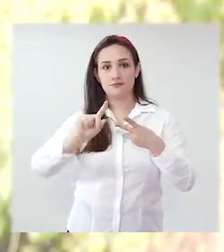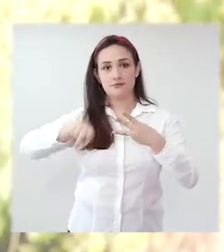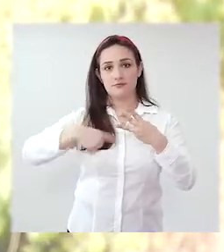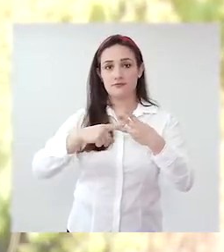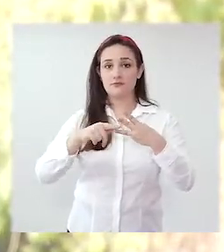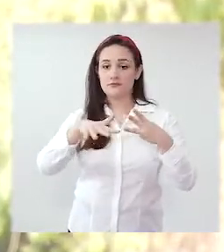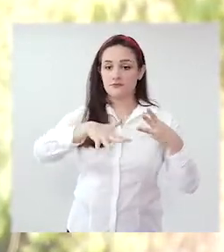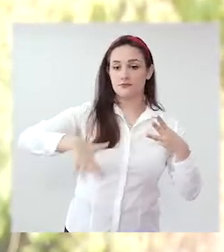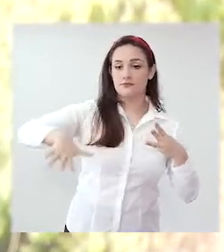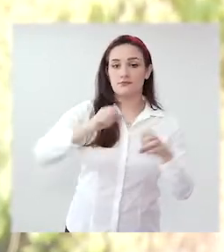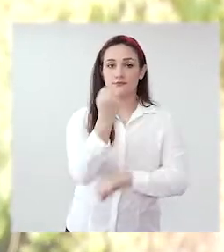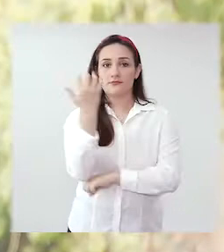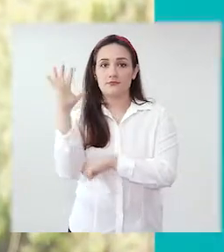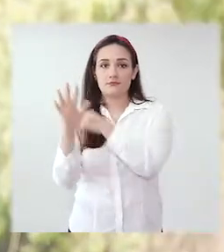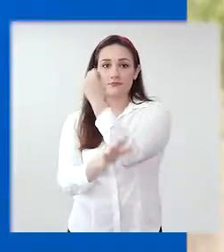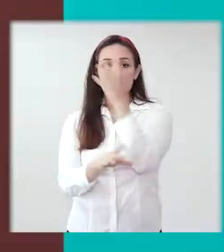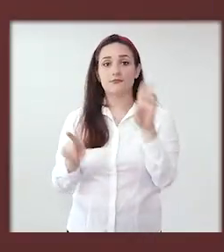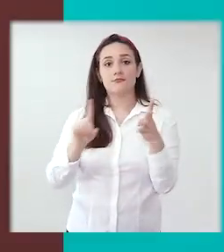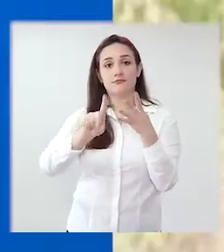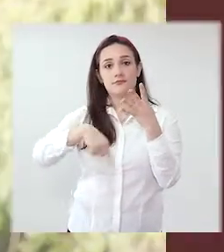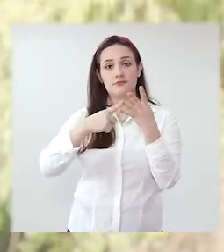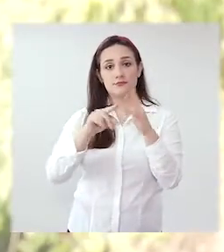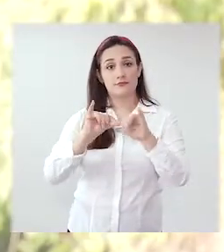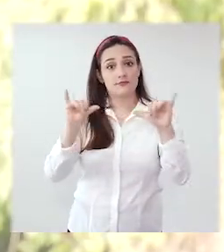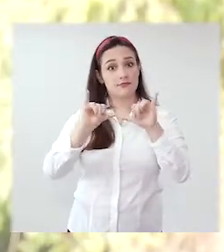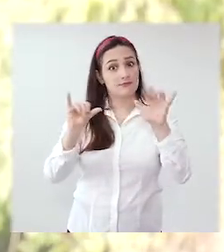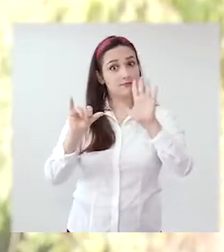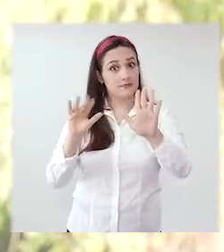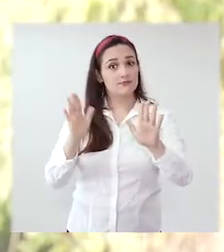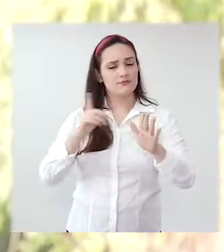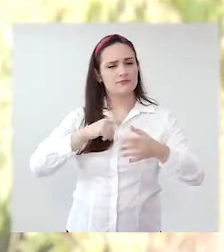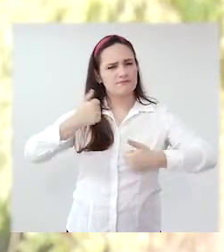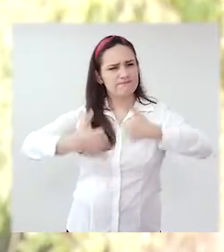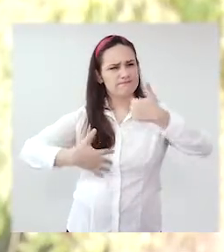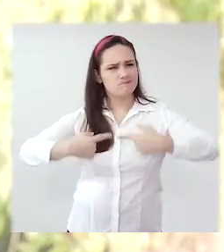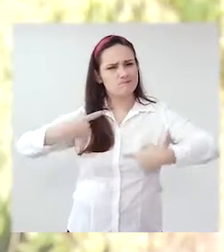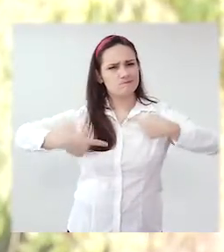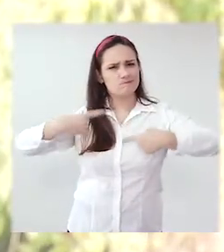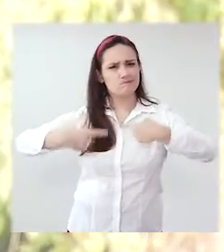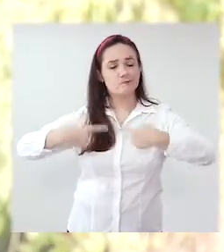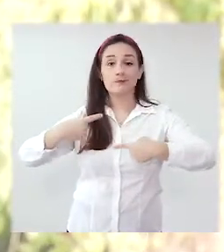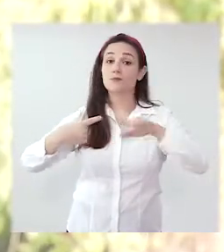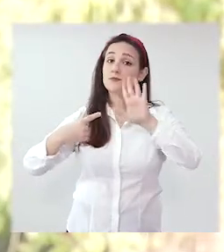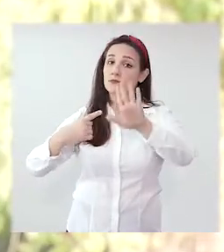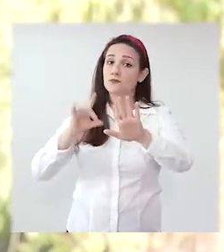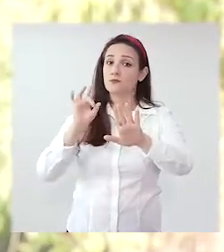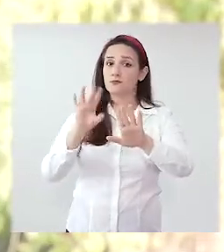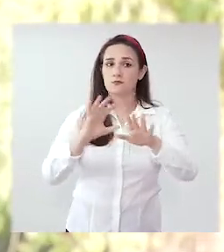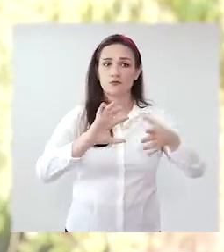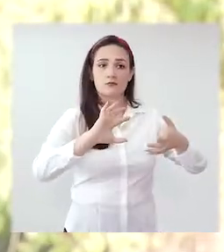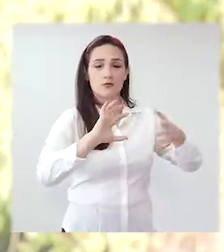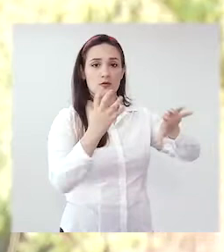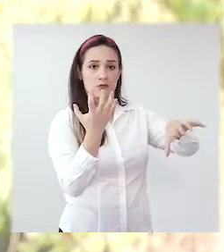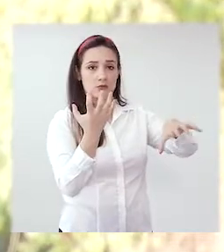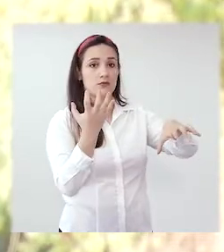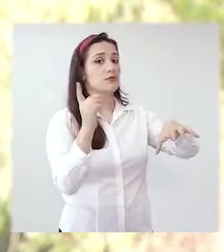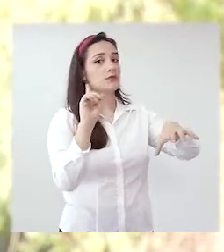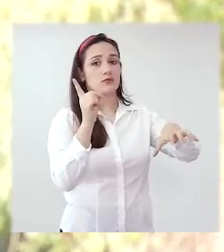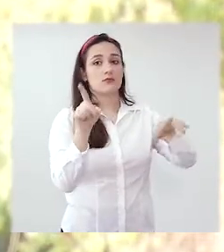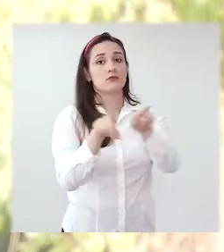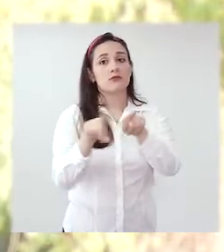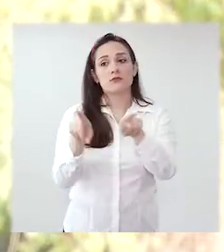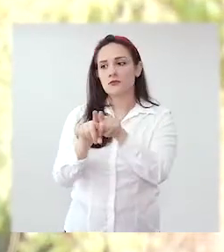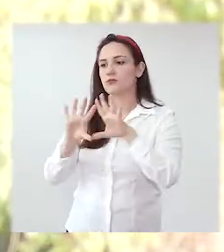meio ambiente e informação. Alvo de uma longa discussão que mobilizou não apenas o Congresso Nacional,